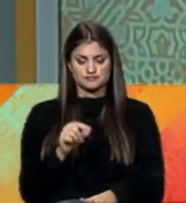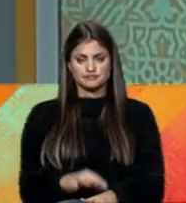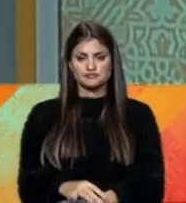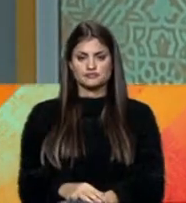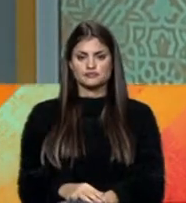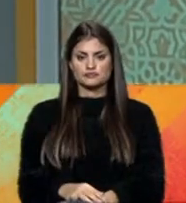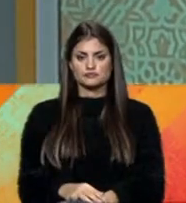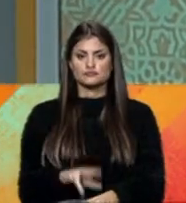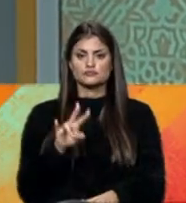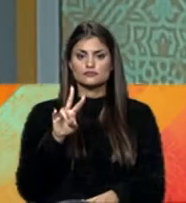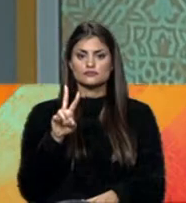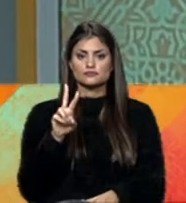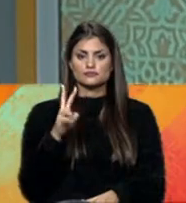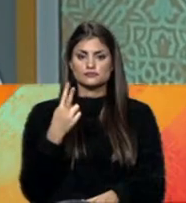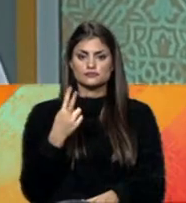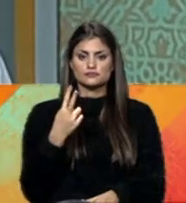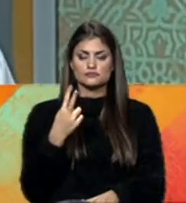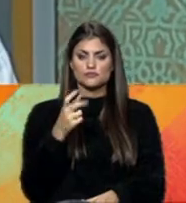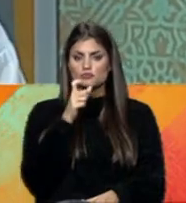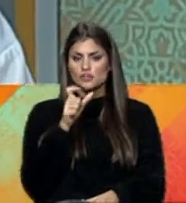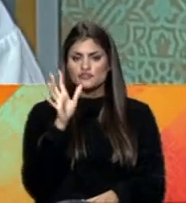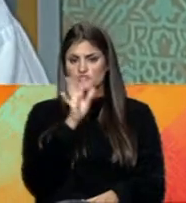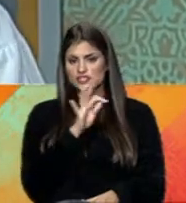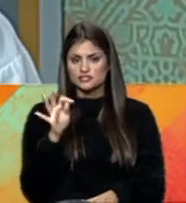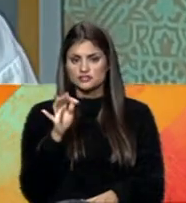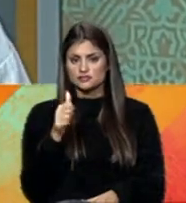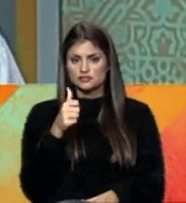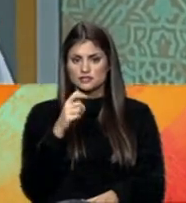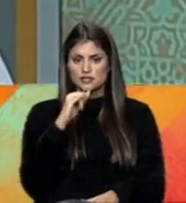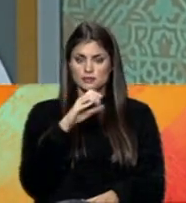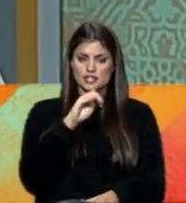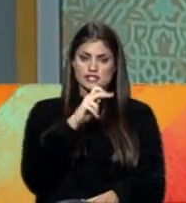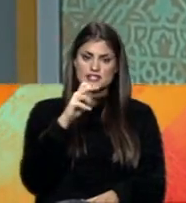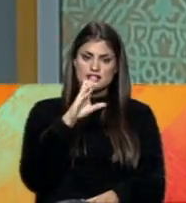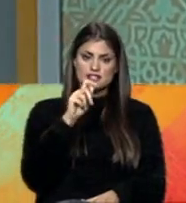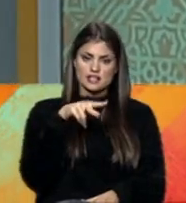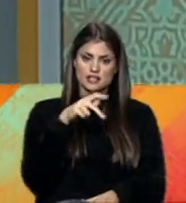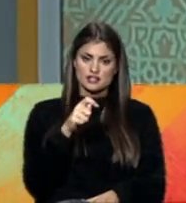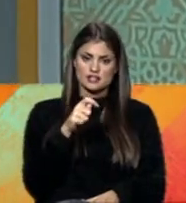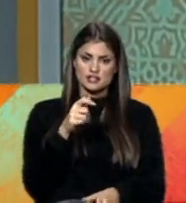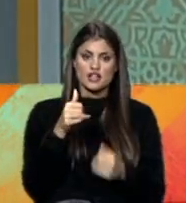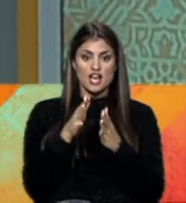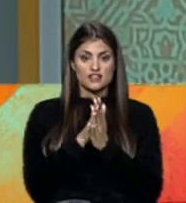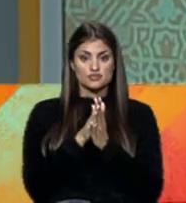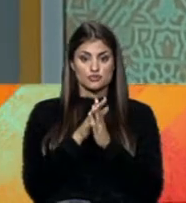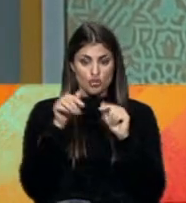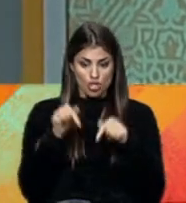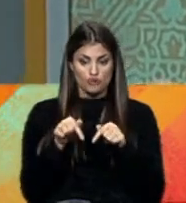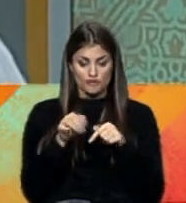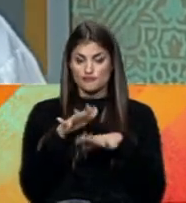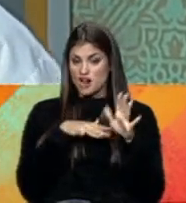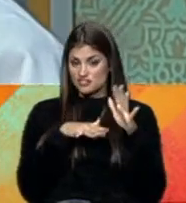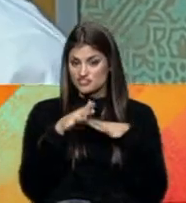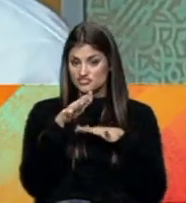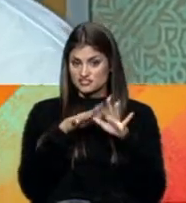sítio, são não? Dois termos franceses, que é, um é mise en scène, que é aquilo claro. Que nós fazemos tudo, que é tudo em cena, não é? Ficamos aqui